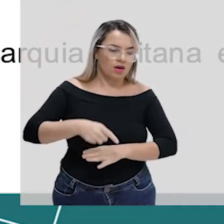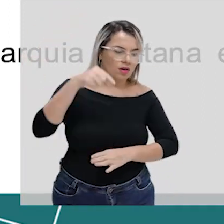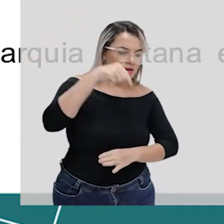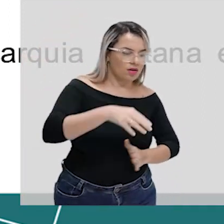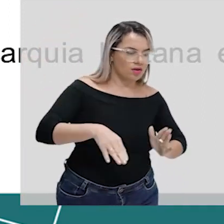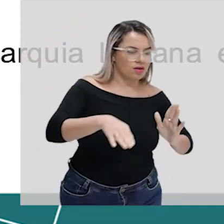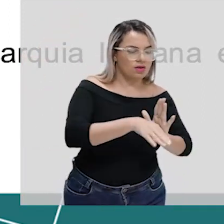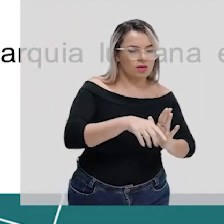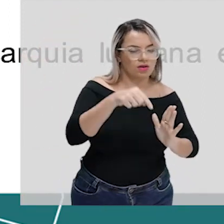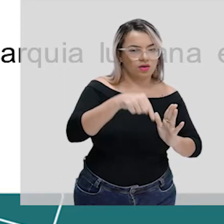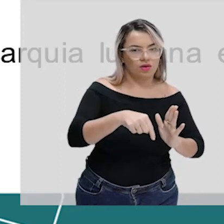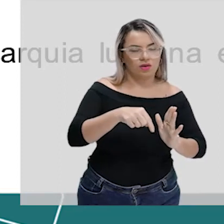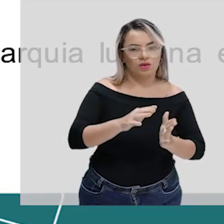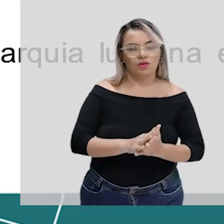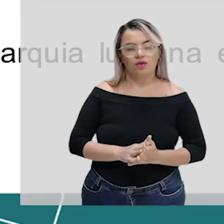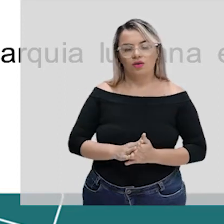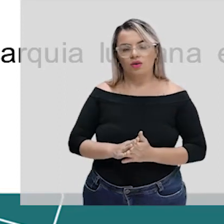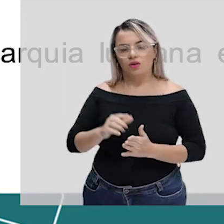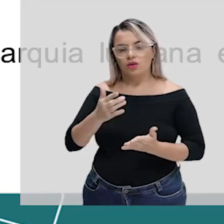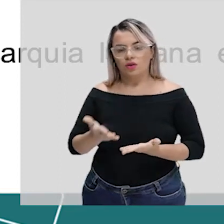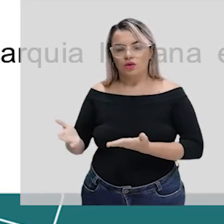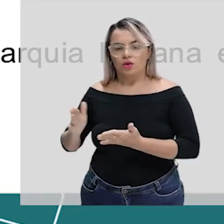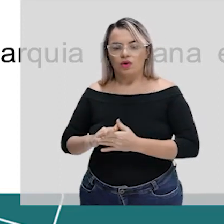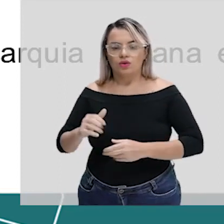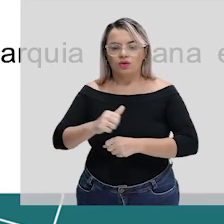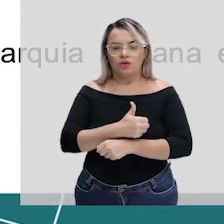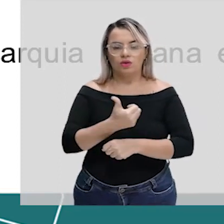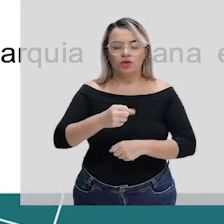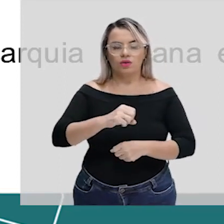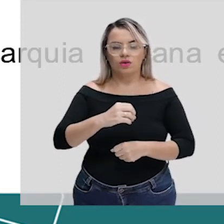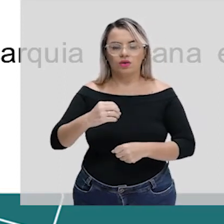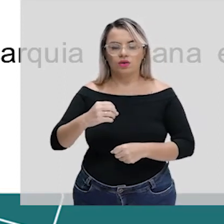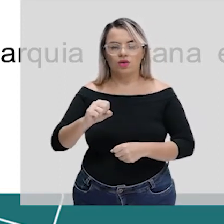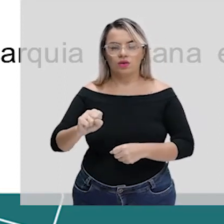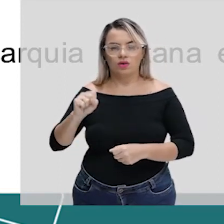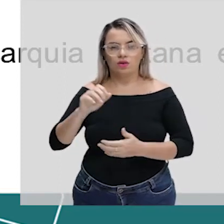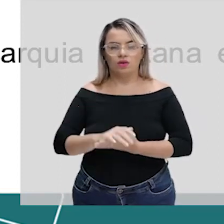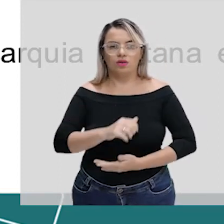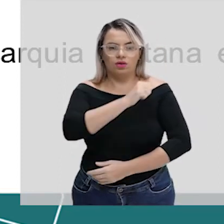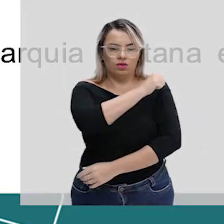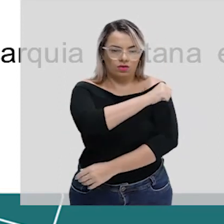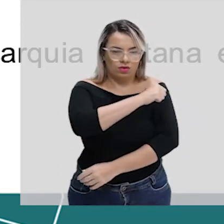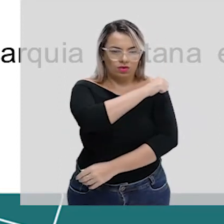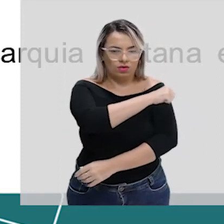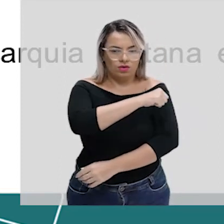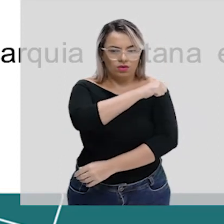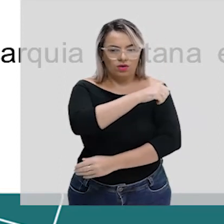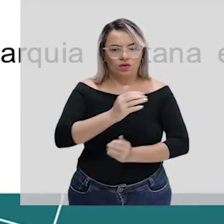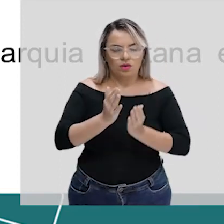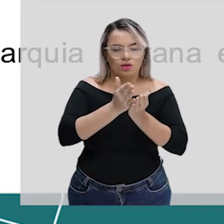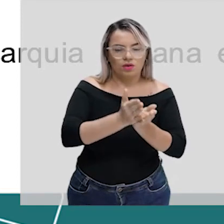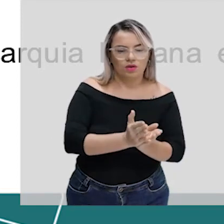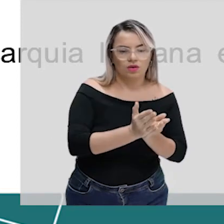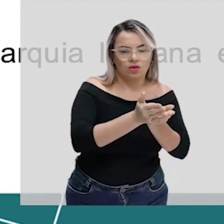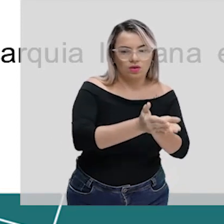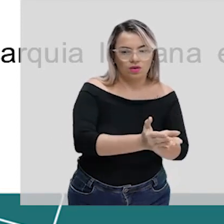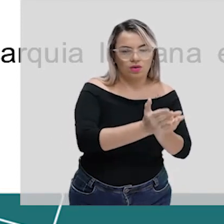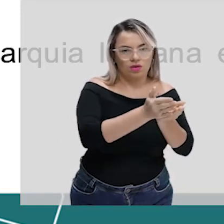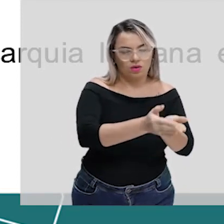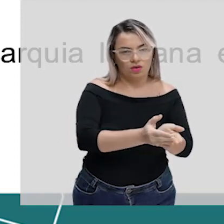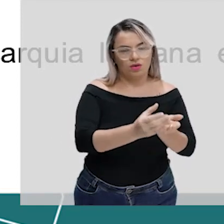em 1808, né, aportou lá no Rio de Janeiro, estabeleceu ali uma corte, que era a corte do Rio de